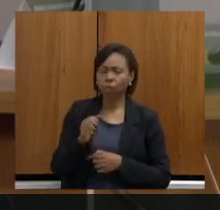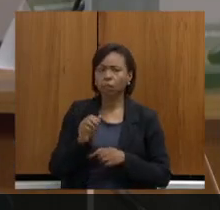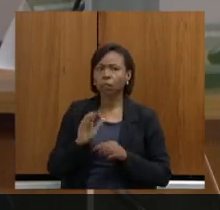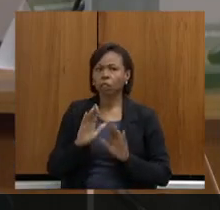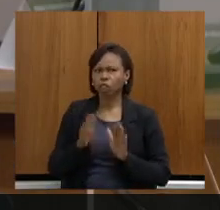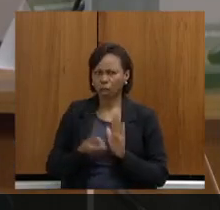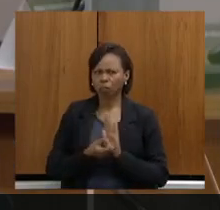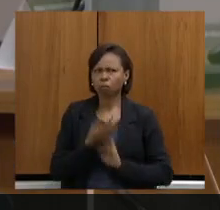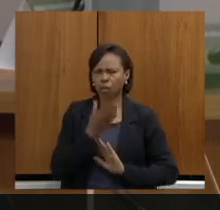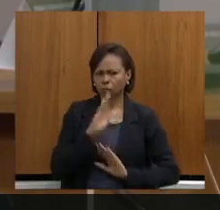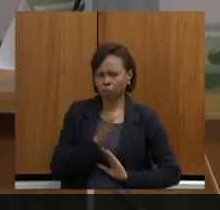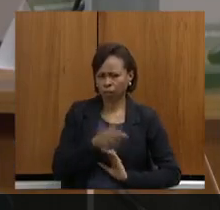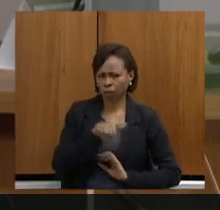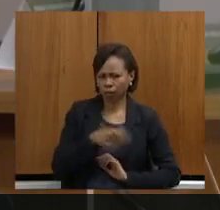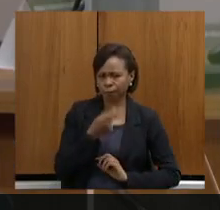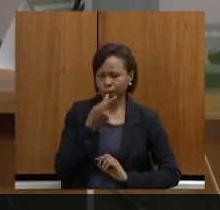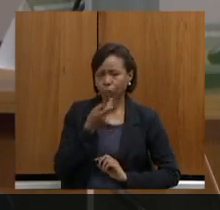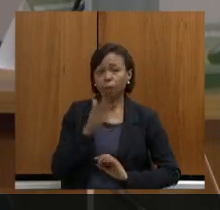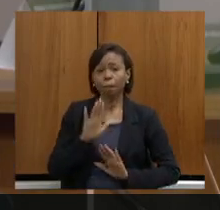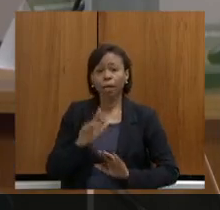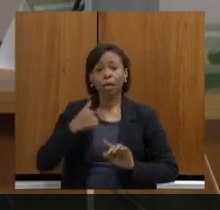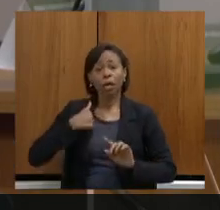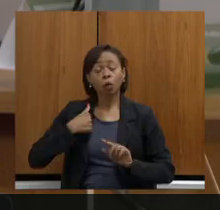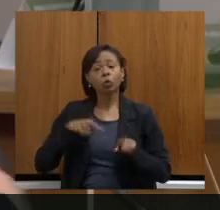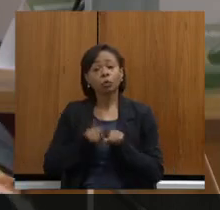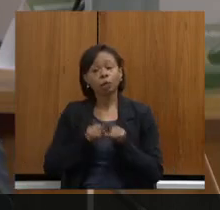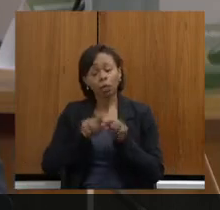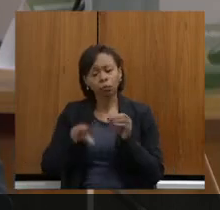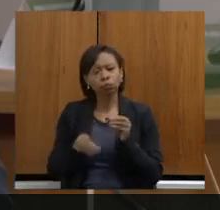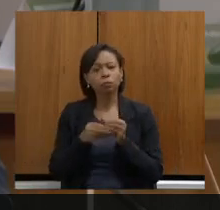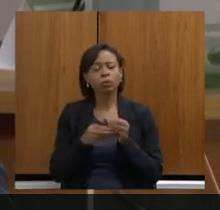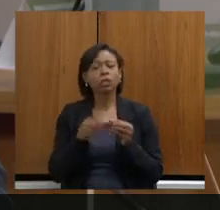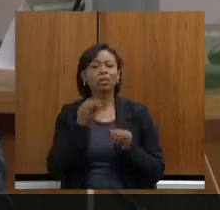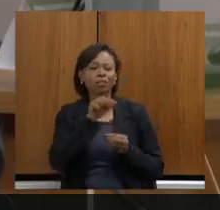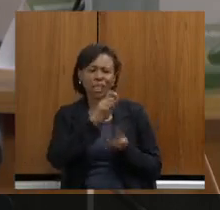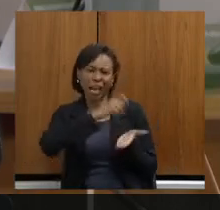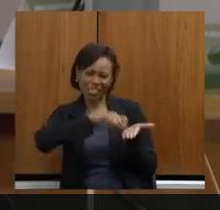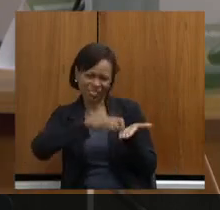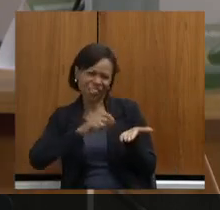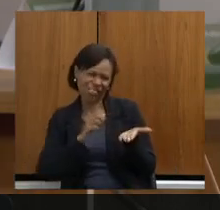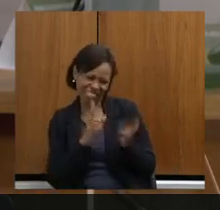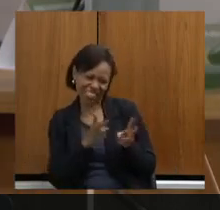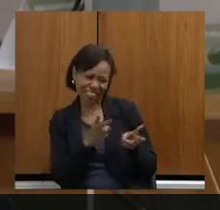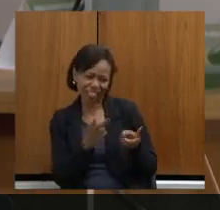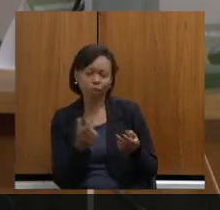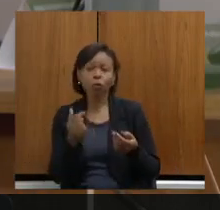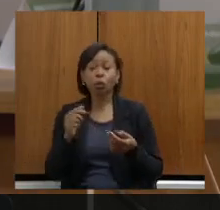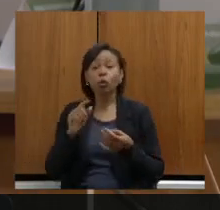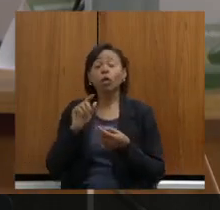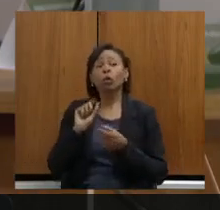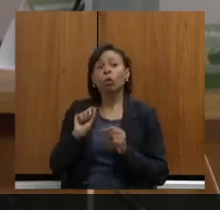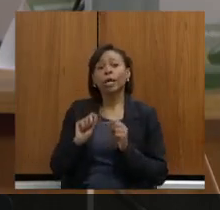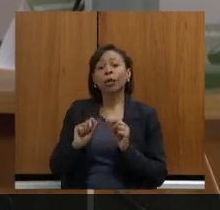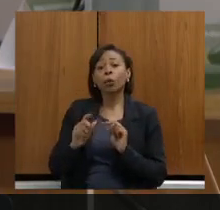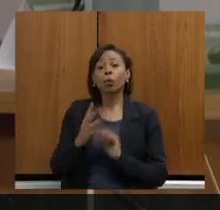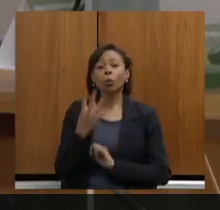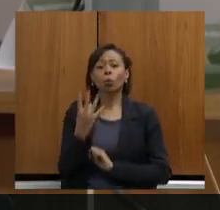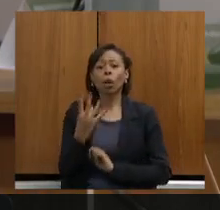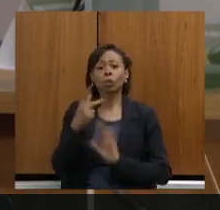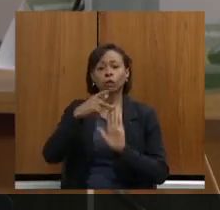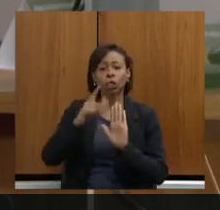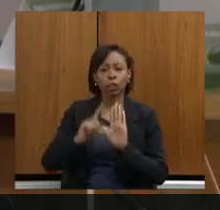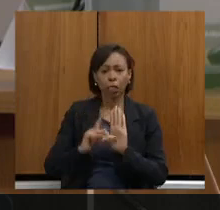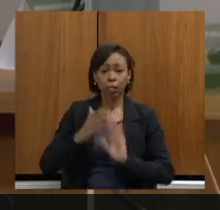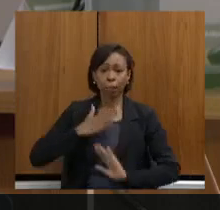gostaria também e aí faço referência eu sei que a senhora Nossa tudo a quatro projetos de lei de minha autoria